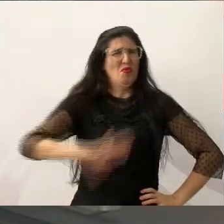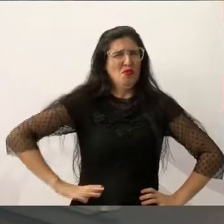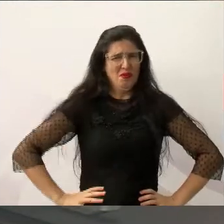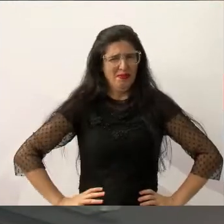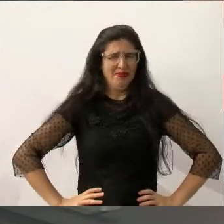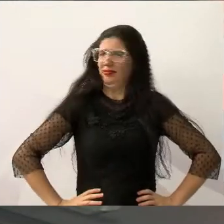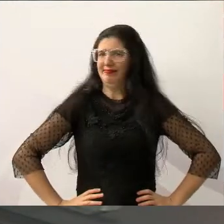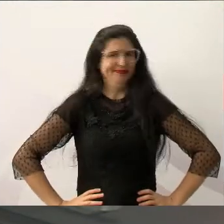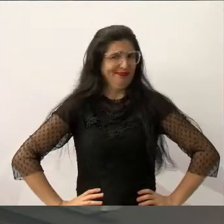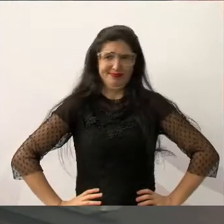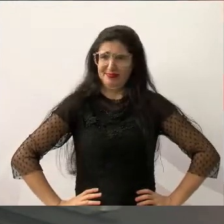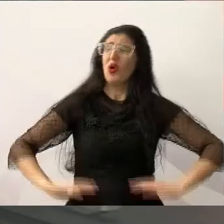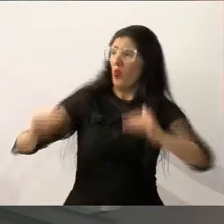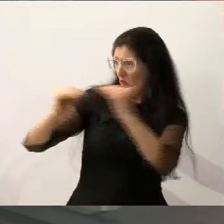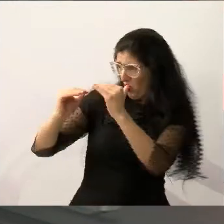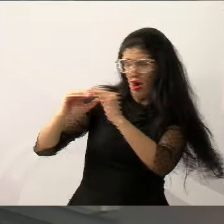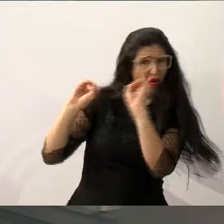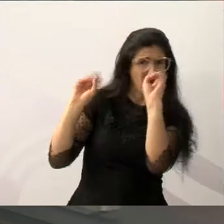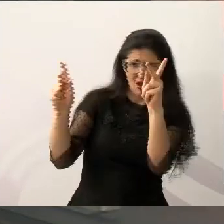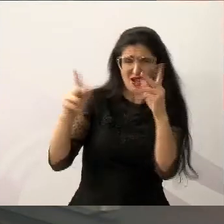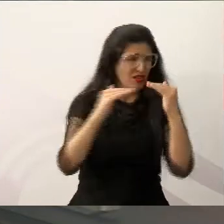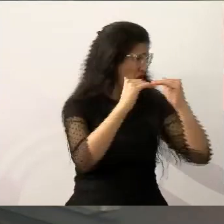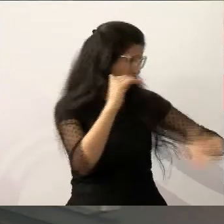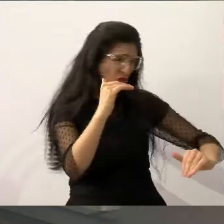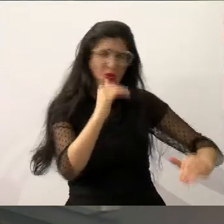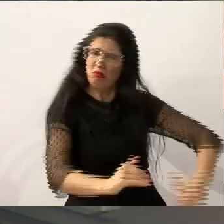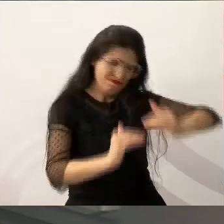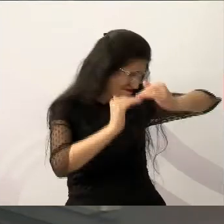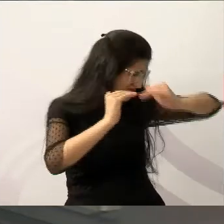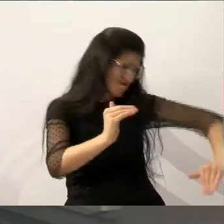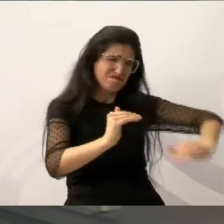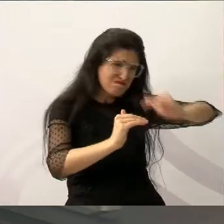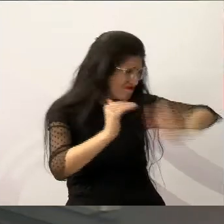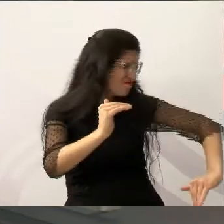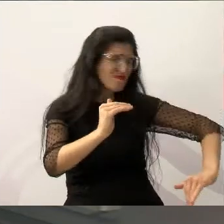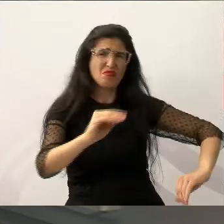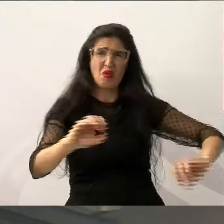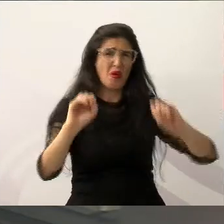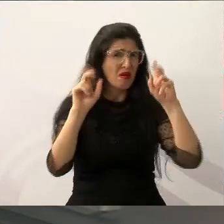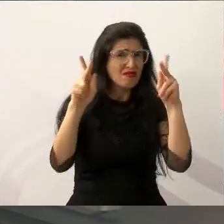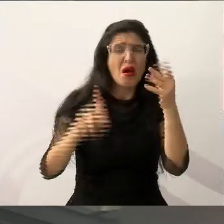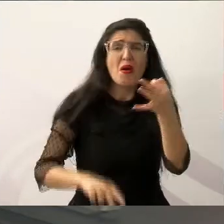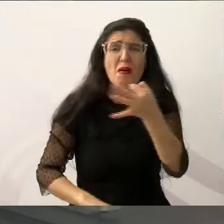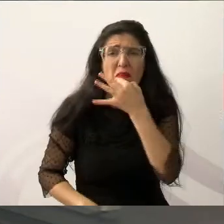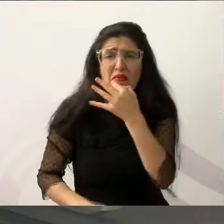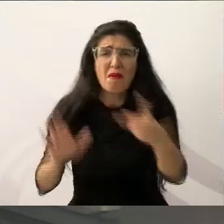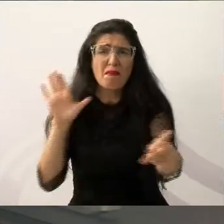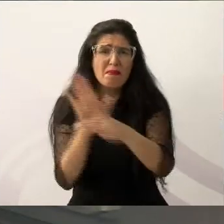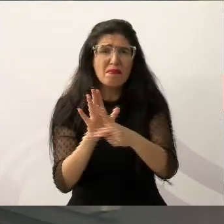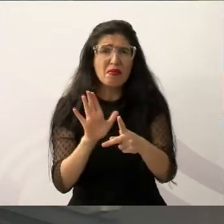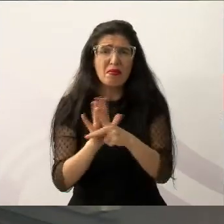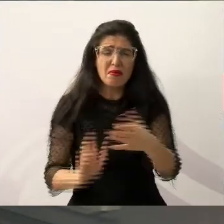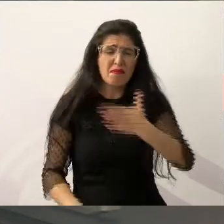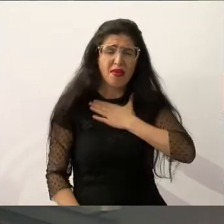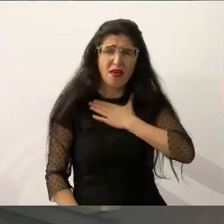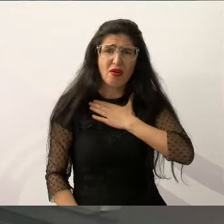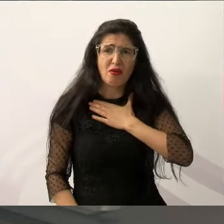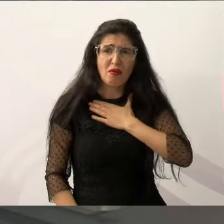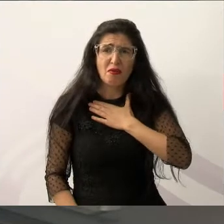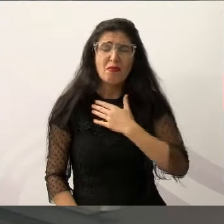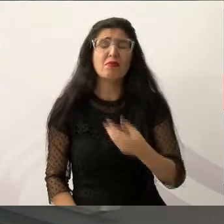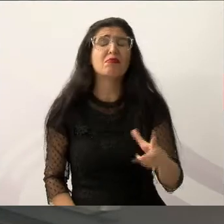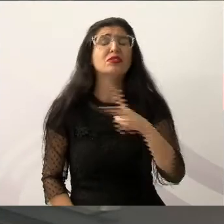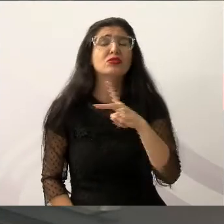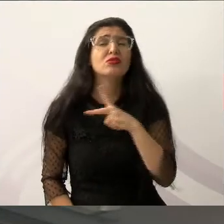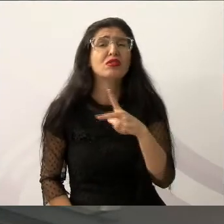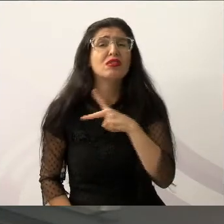quem quiser concordar, concorda. Quem não quiser concordar, discorda. Esse é o meu posicionamento. A maior pandemia que